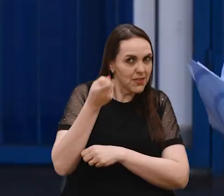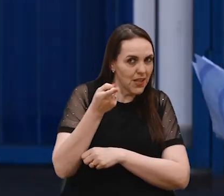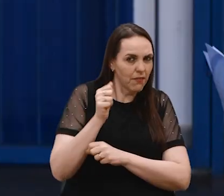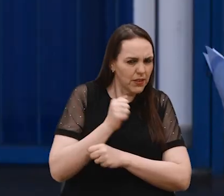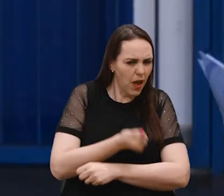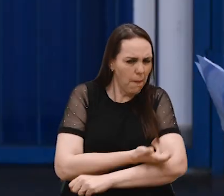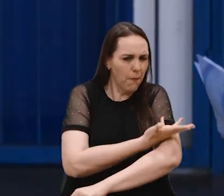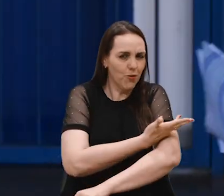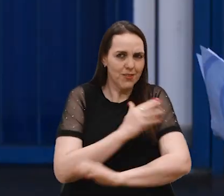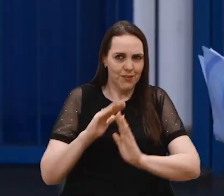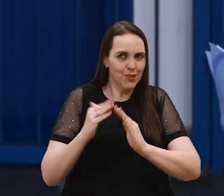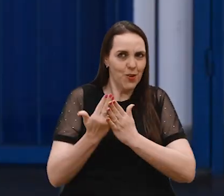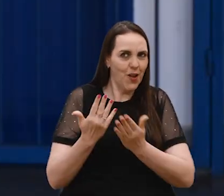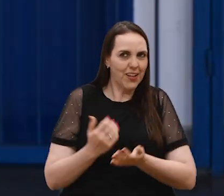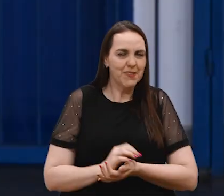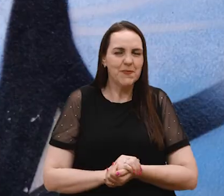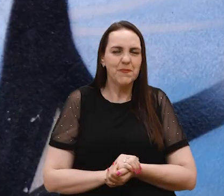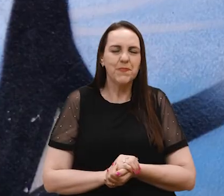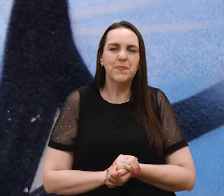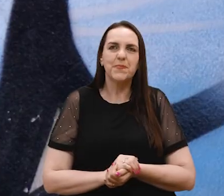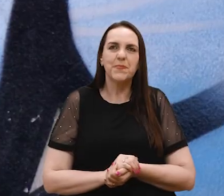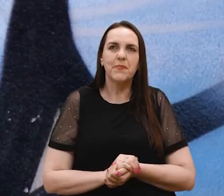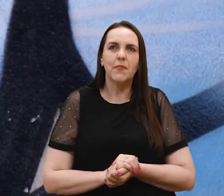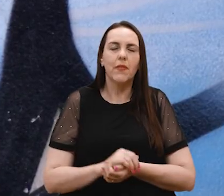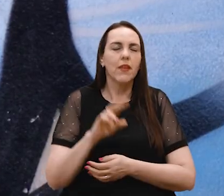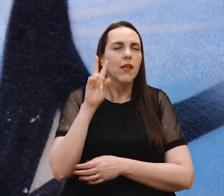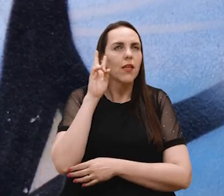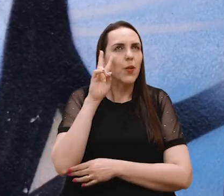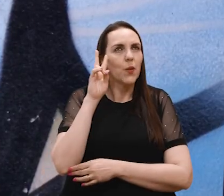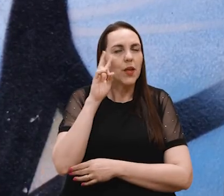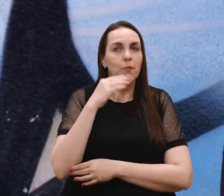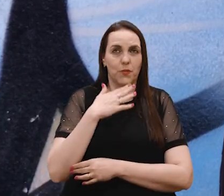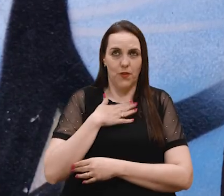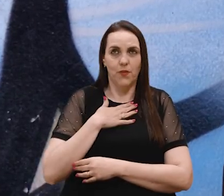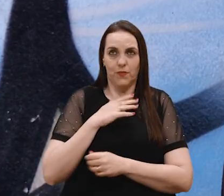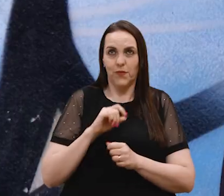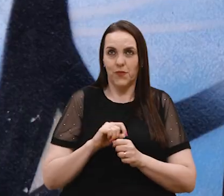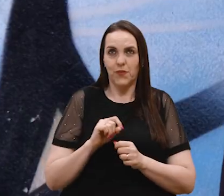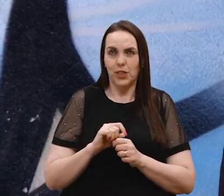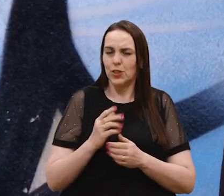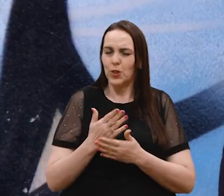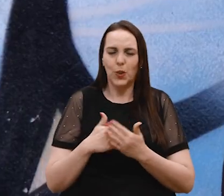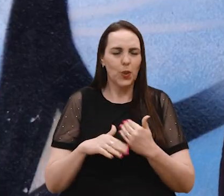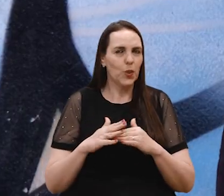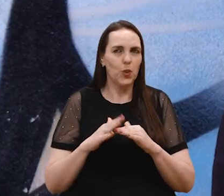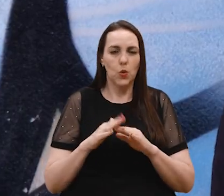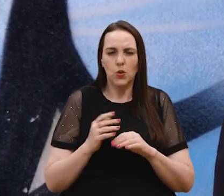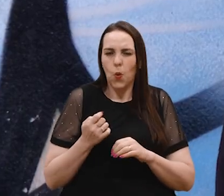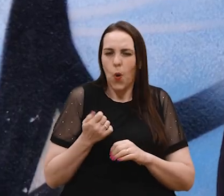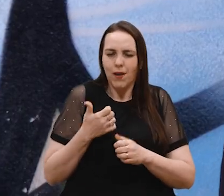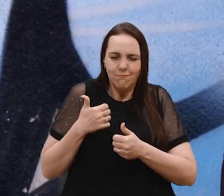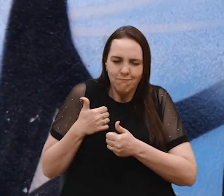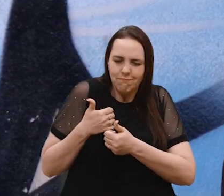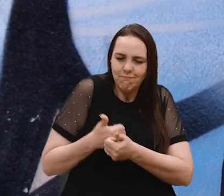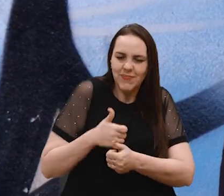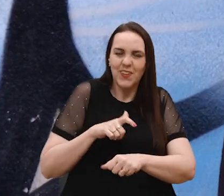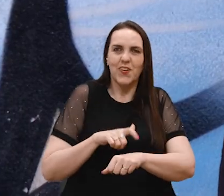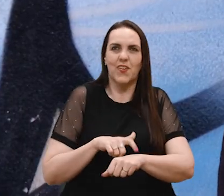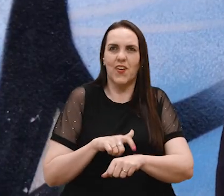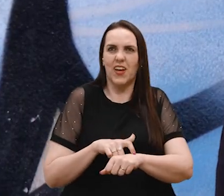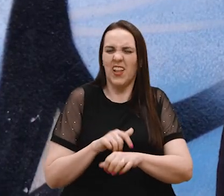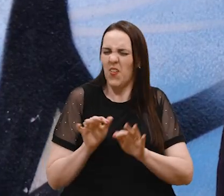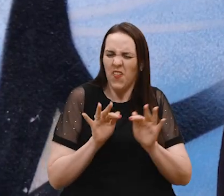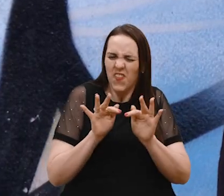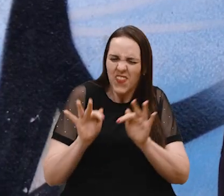emocionar tanto a escola? Eu me lembro que quando eu fiz tudo quase ao último minuto. Eu fiz bem